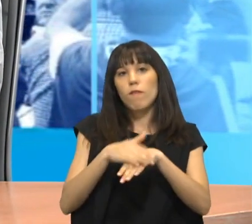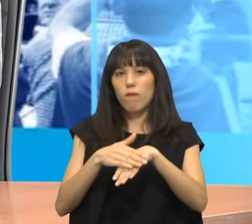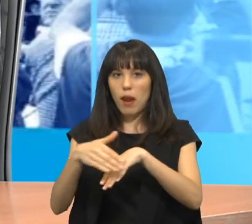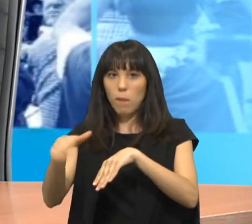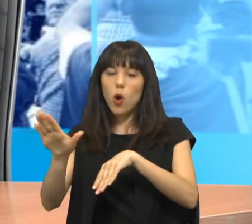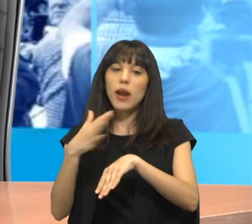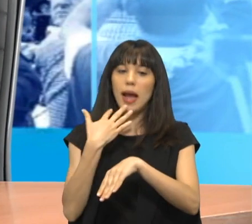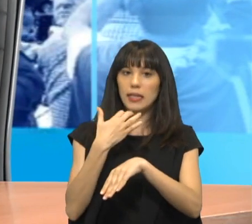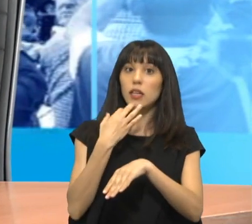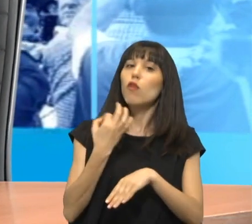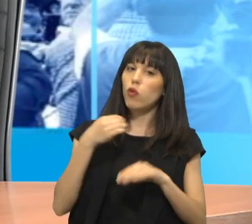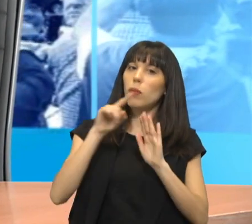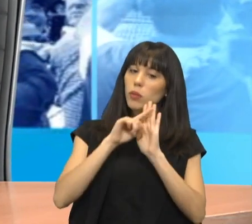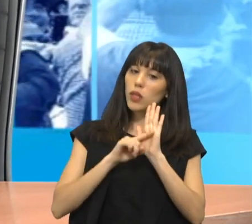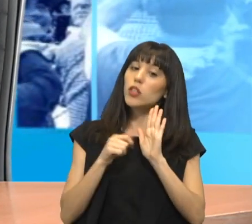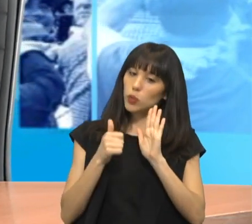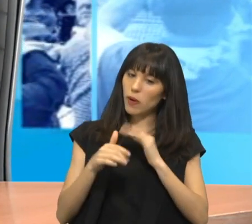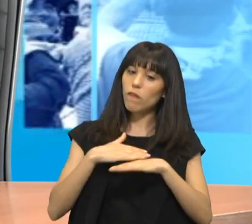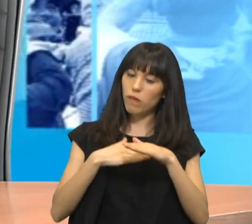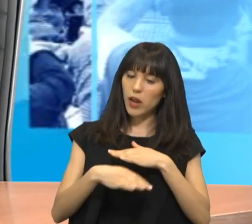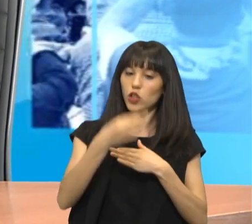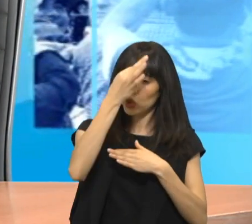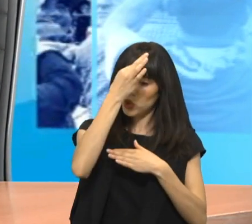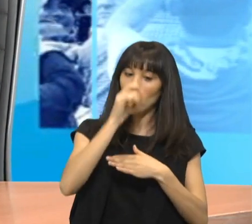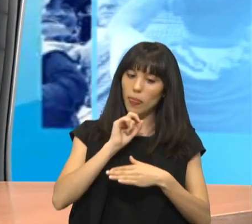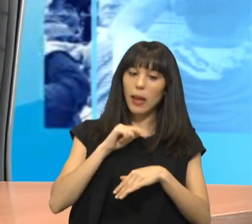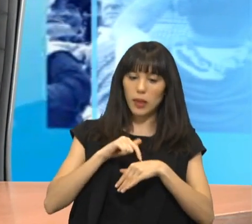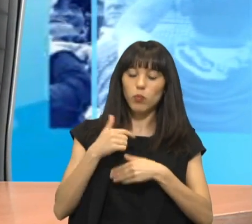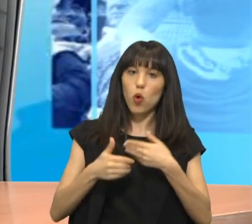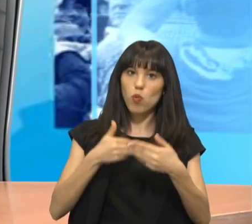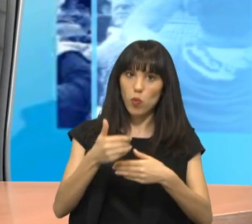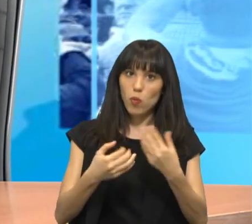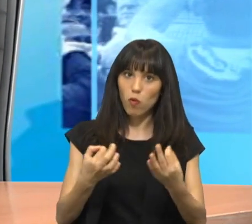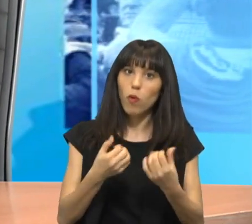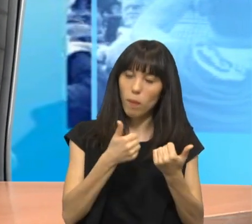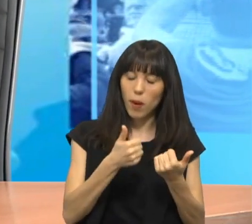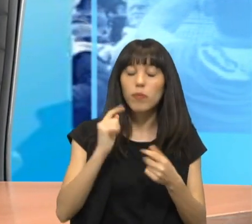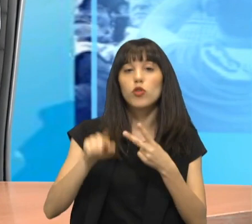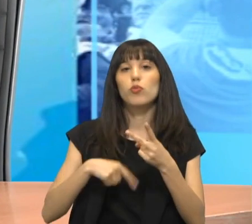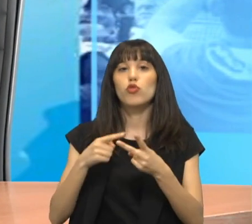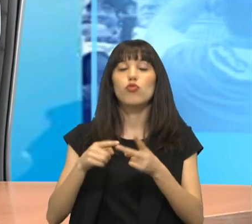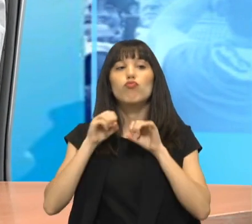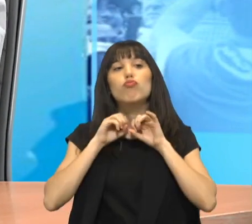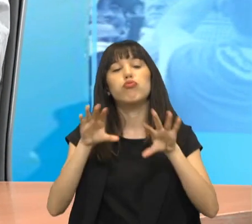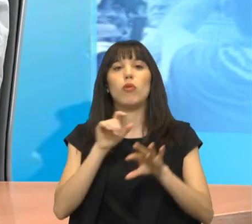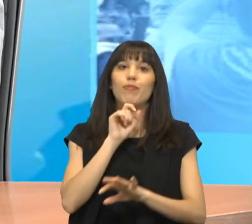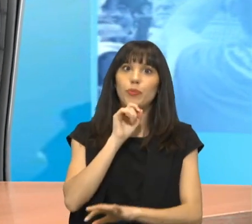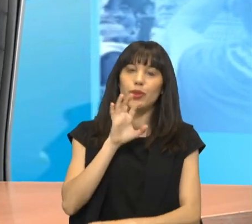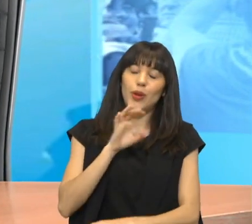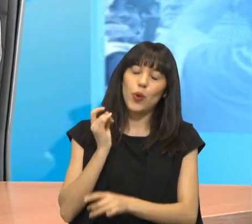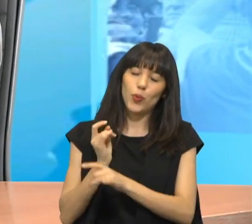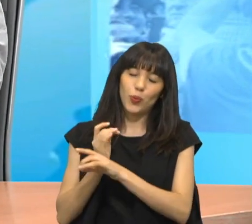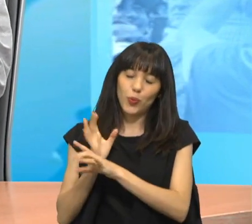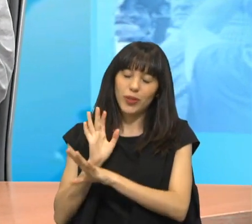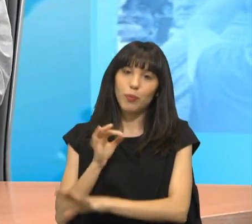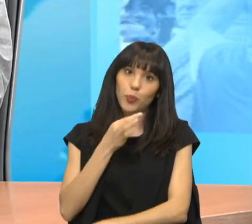bem feitas e tomadas no tempo certo ou no tempo que é possível serem feitas. Depois, a questão da comunicação é outra, poderíamos também falar sobre ela, mas sim, aí é à parte.